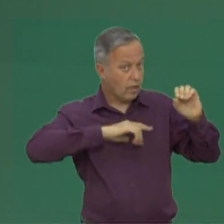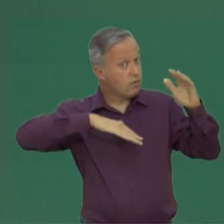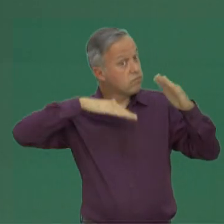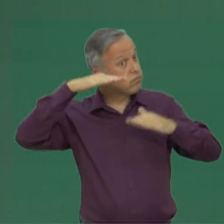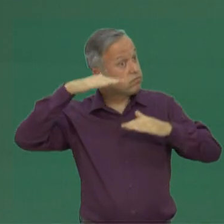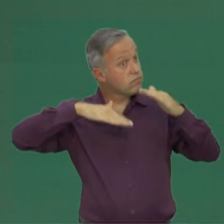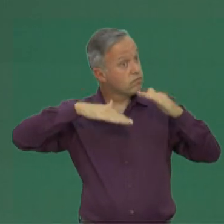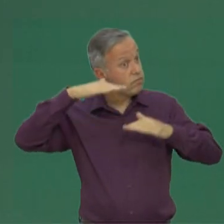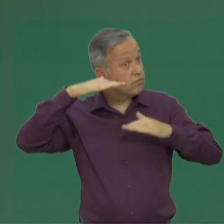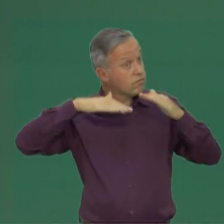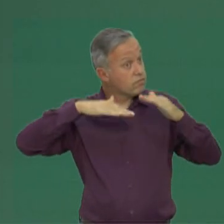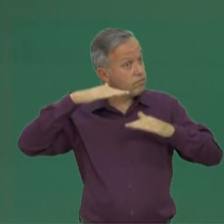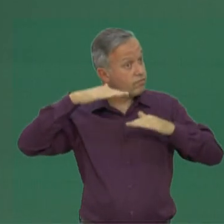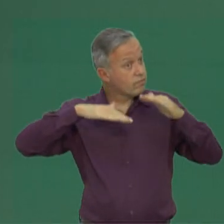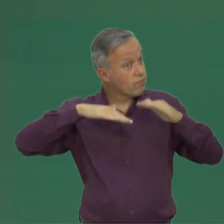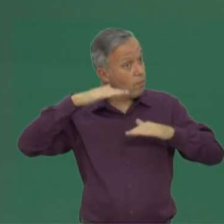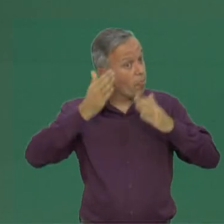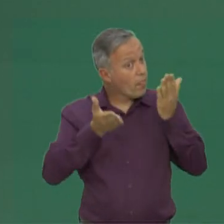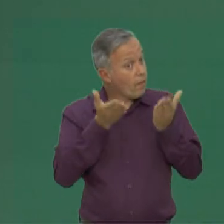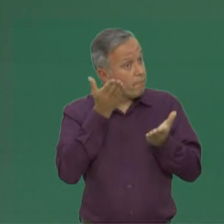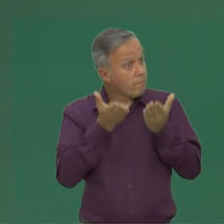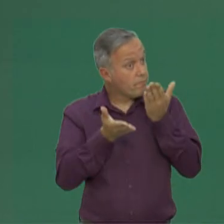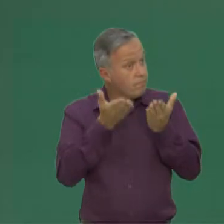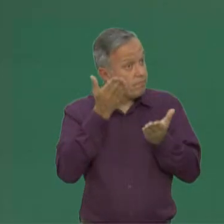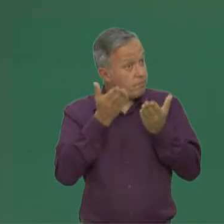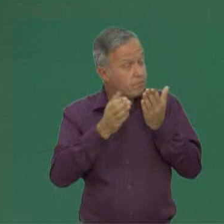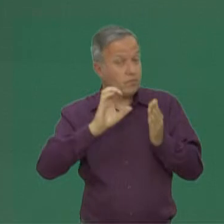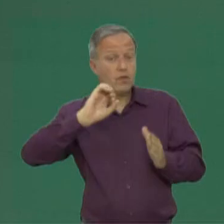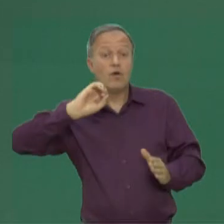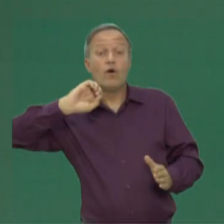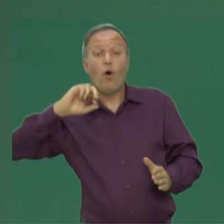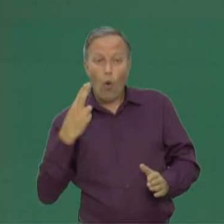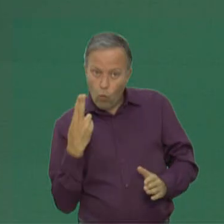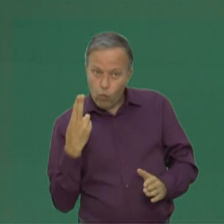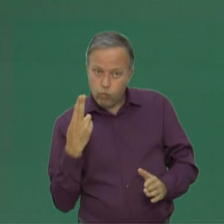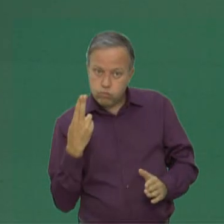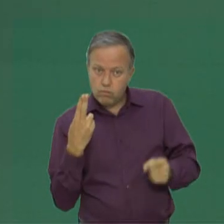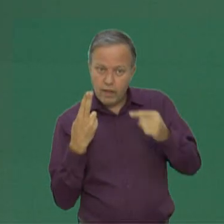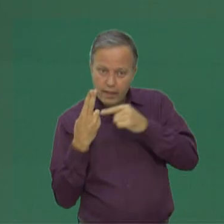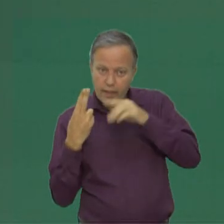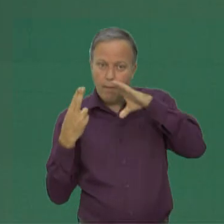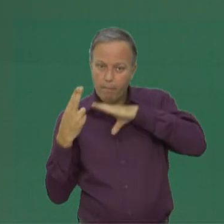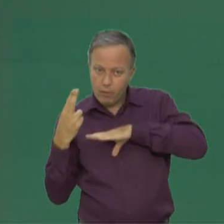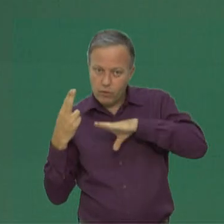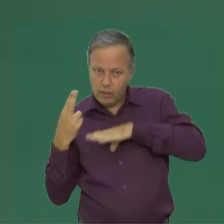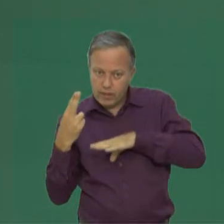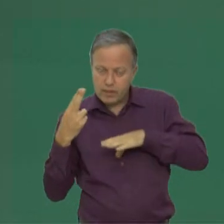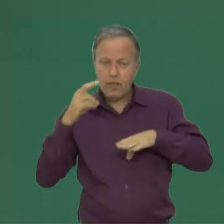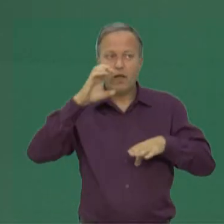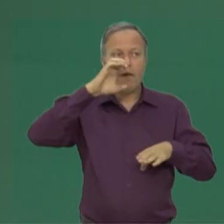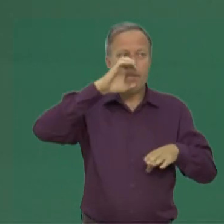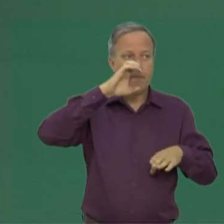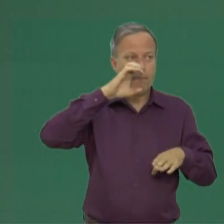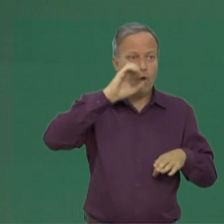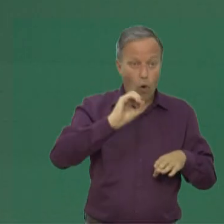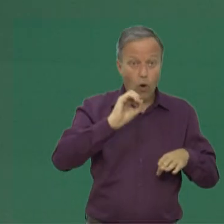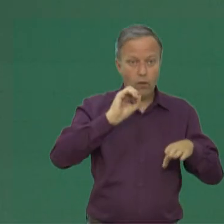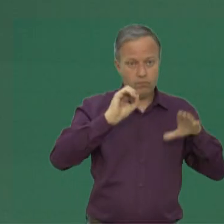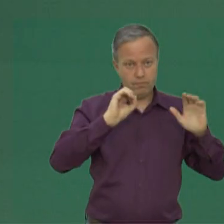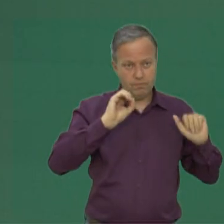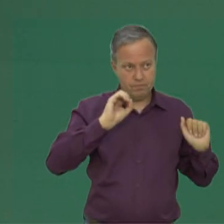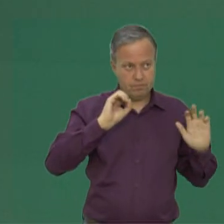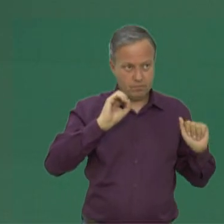alternativo. Seria basicamente o nosso OU na língua portuguesa. Vienes en